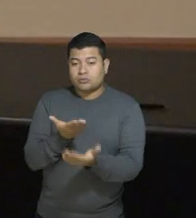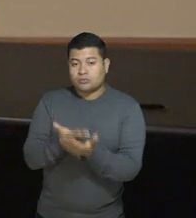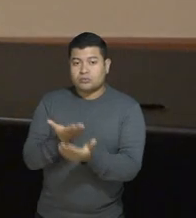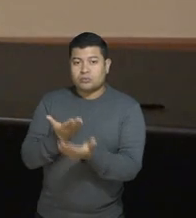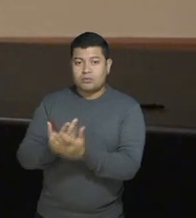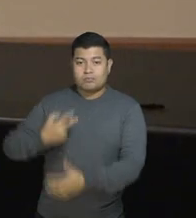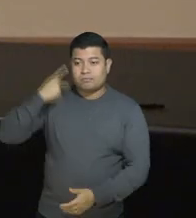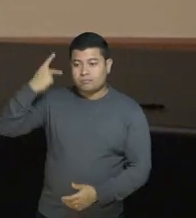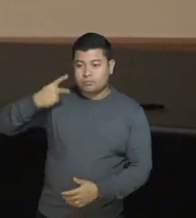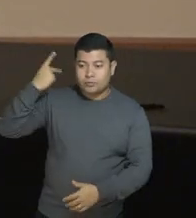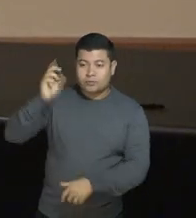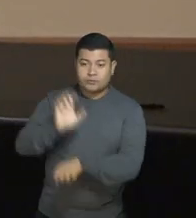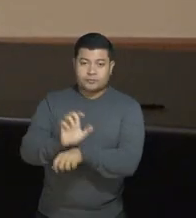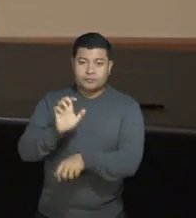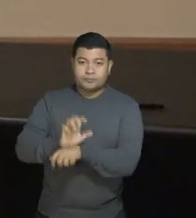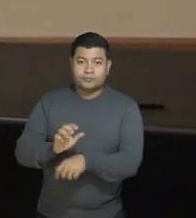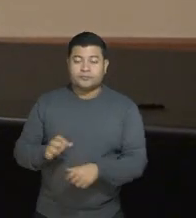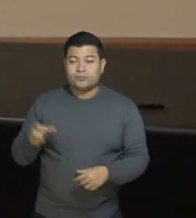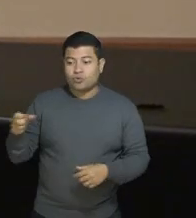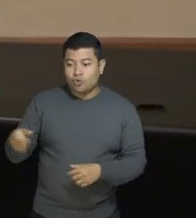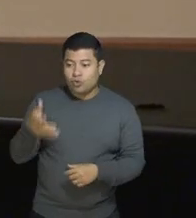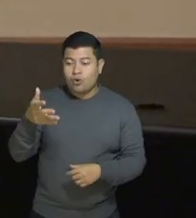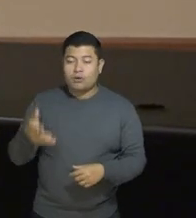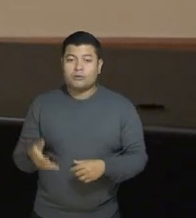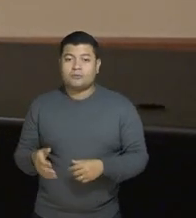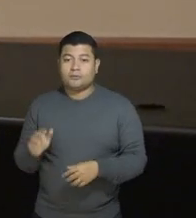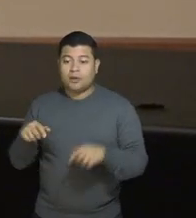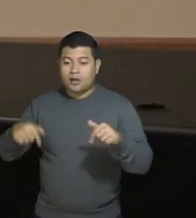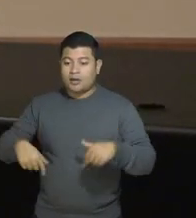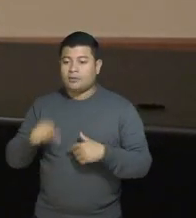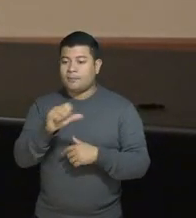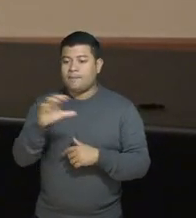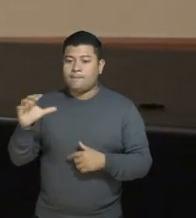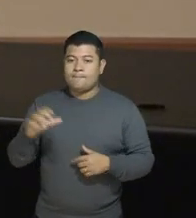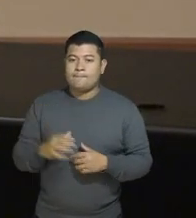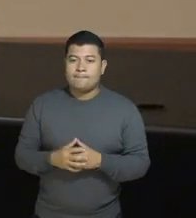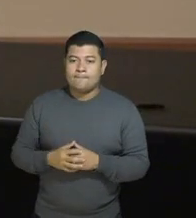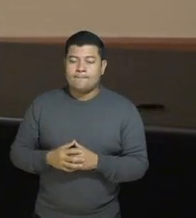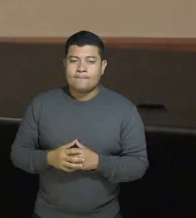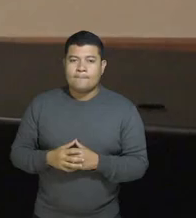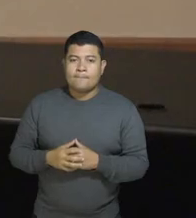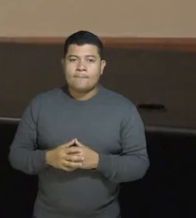política estadual, a nova política estadual de Santa Catarina.